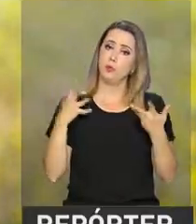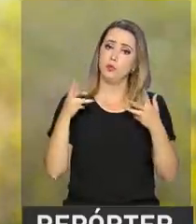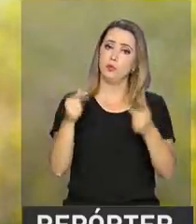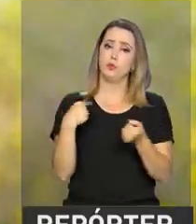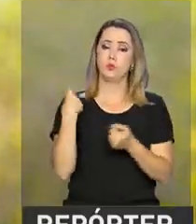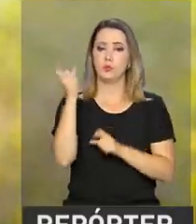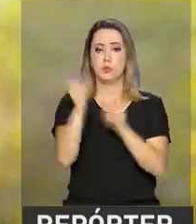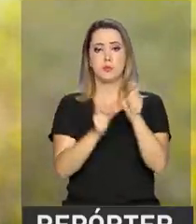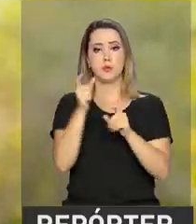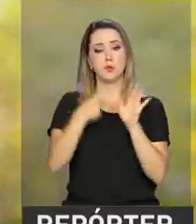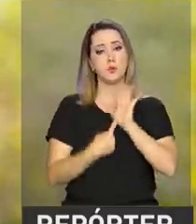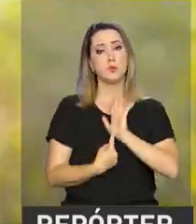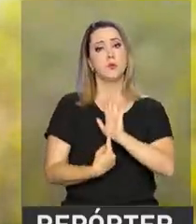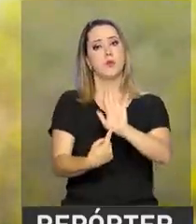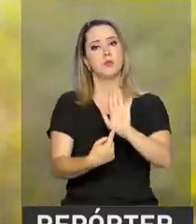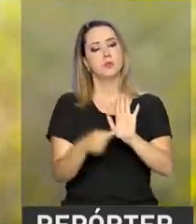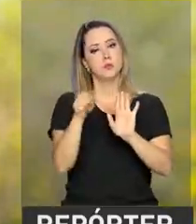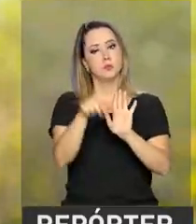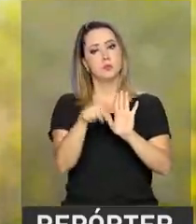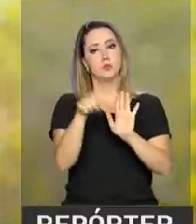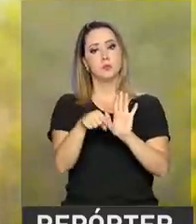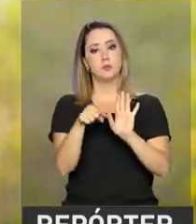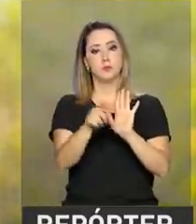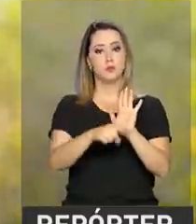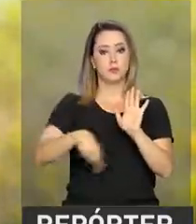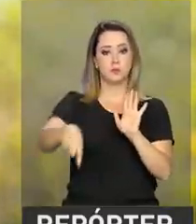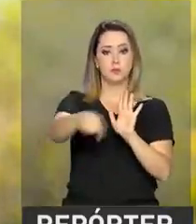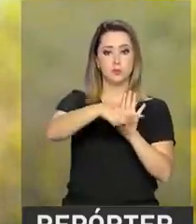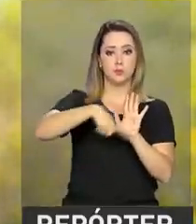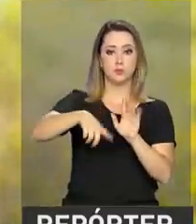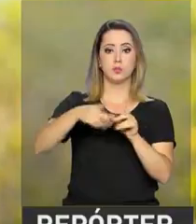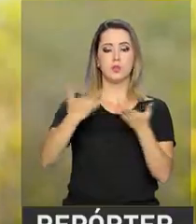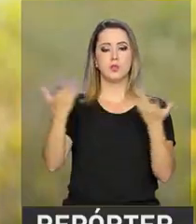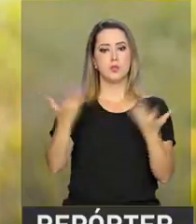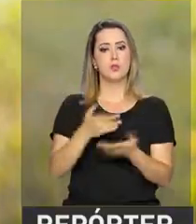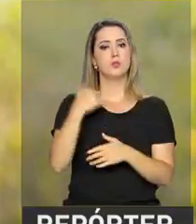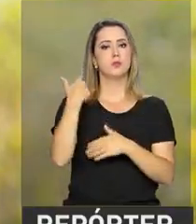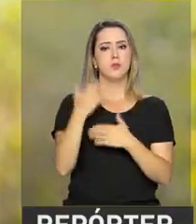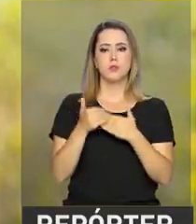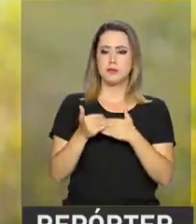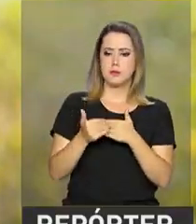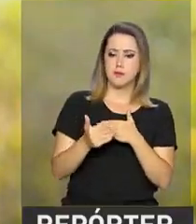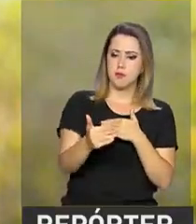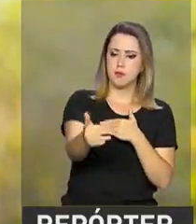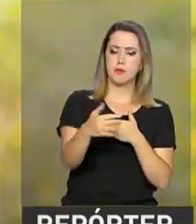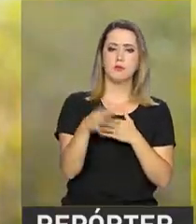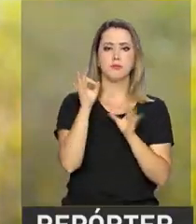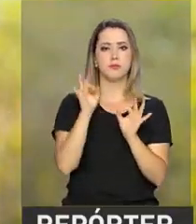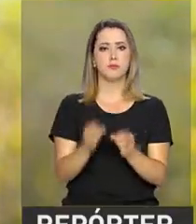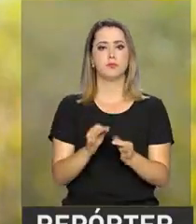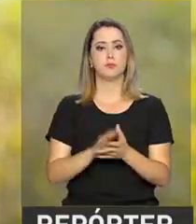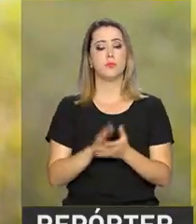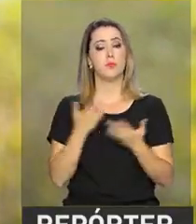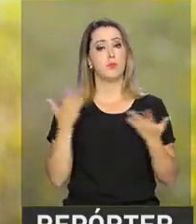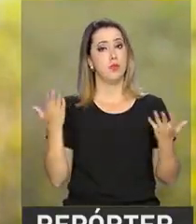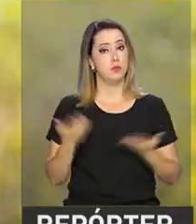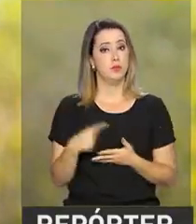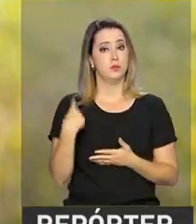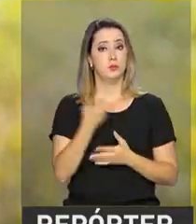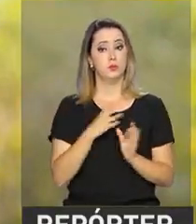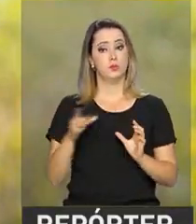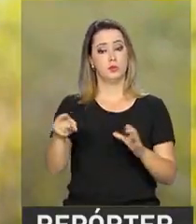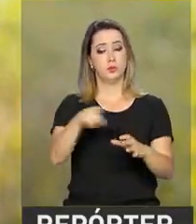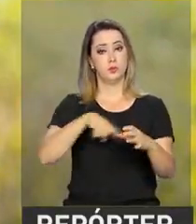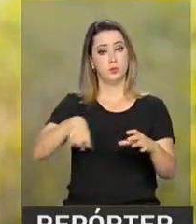especialistas apontam que essa essa posição ela está cada vez mais se consolidando hoje nas grandes